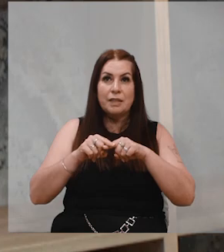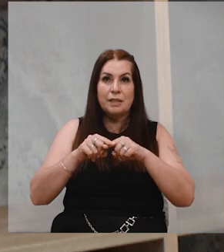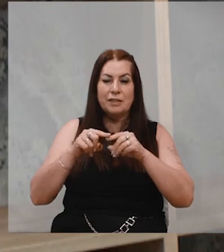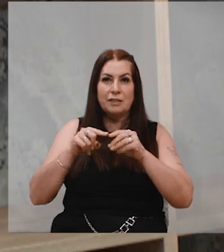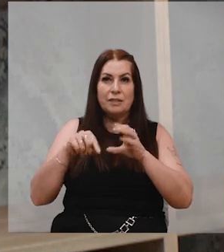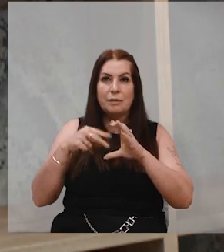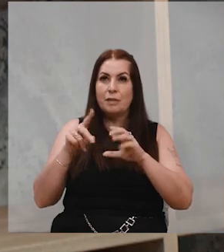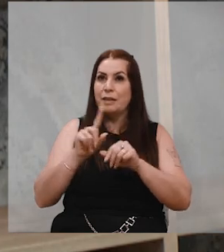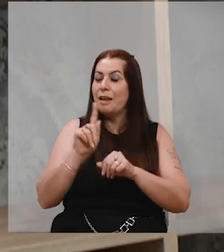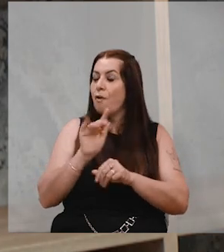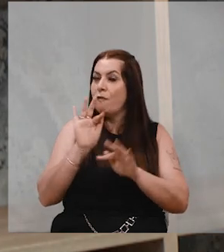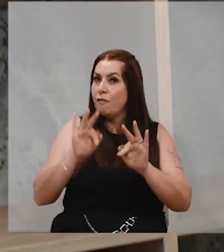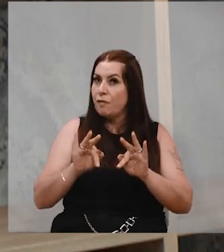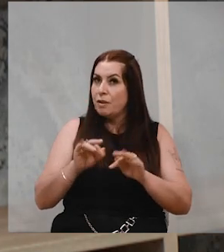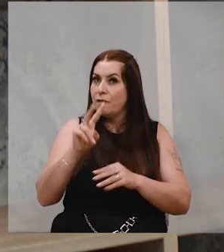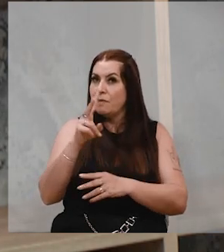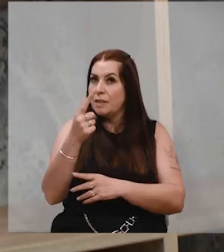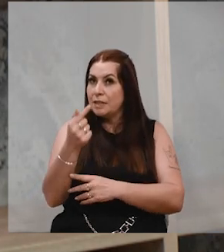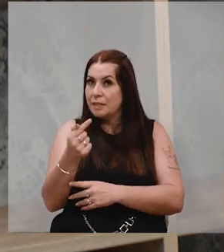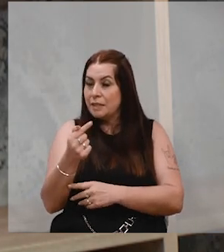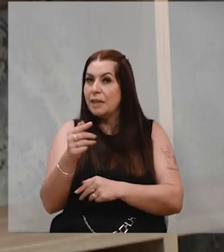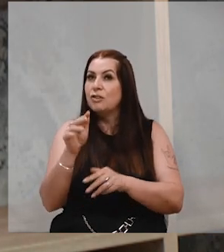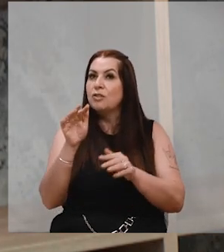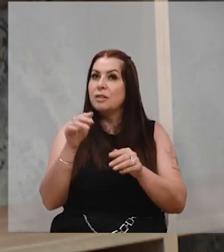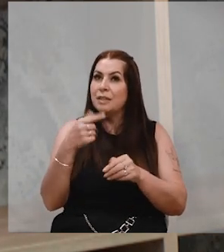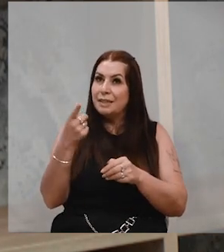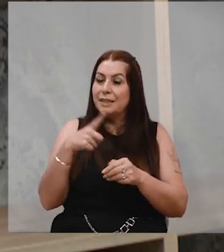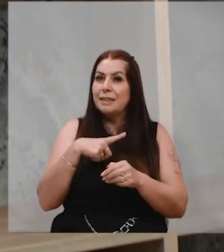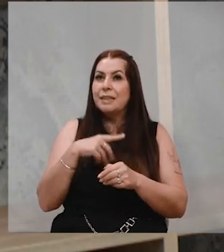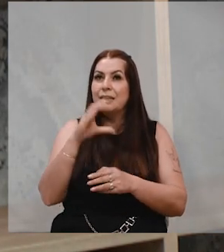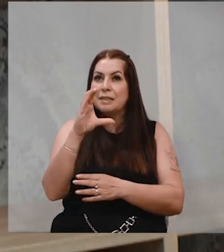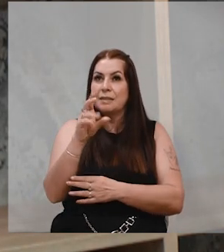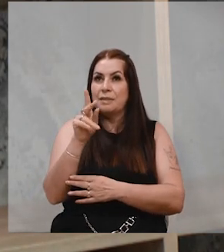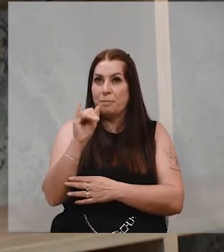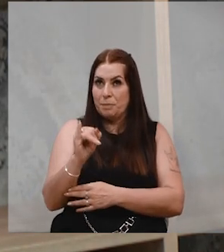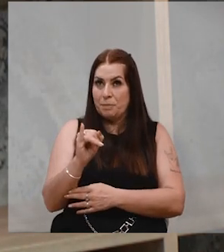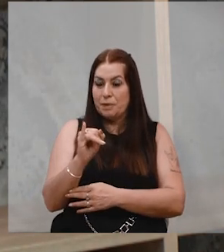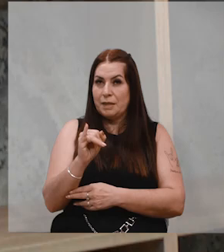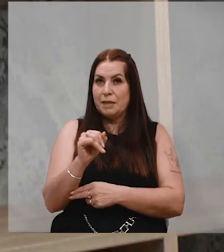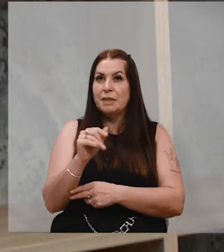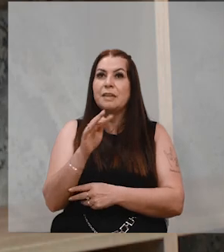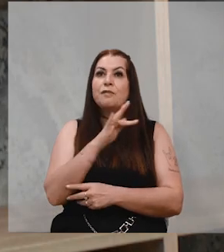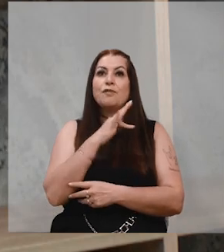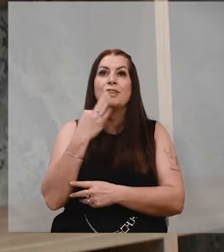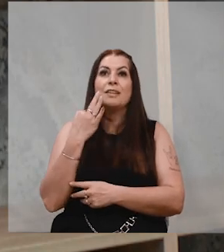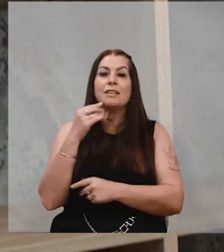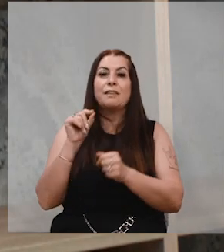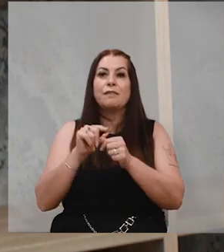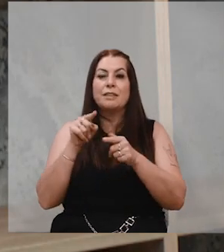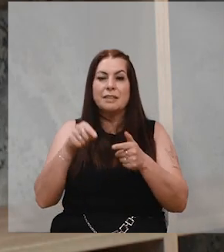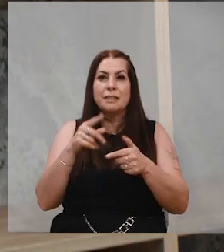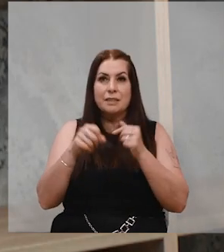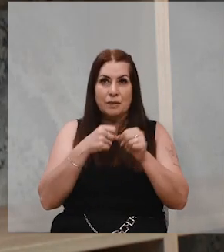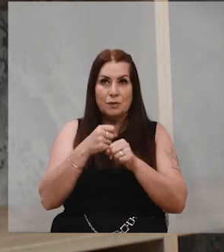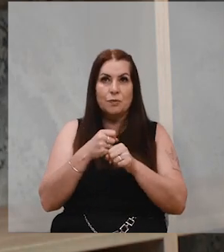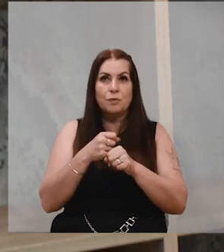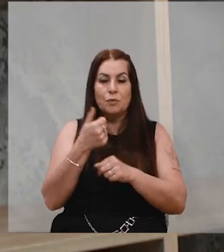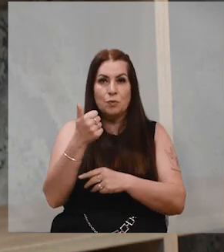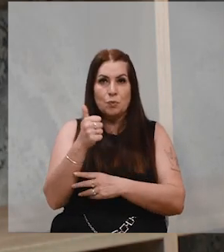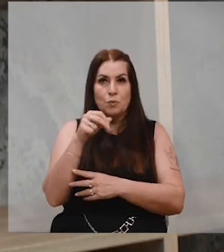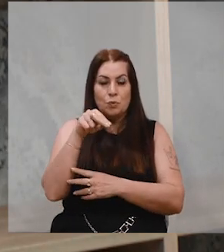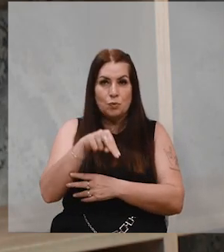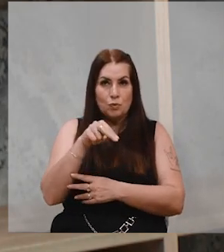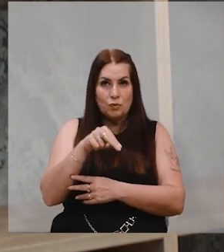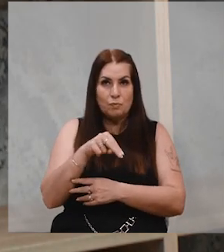do parlamento não terminaram, porque no dia 27 a gente ainda fecha com a CPI das funerárias que foi instalada esse ano, né, Carol? 11